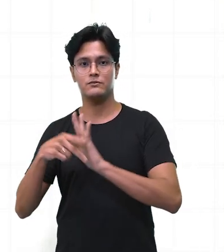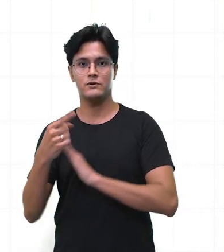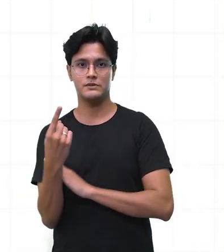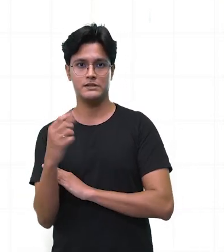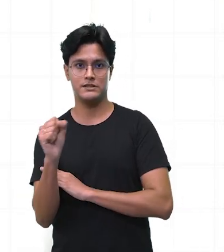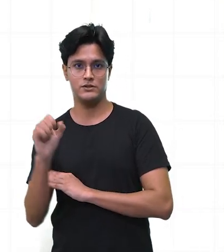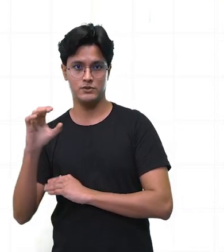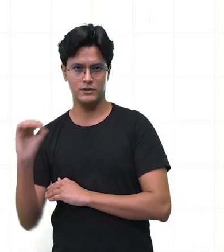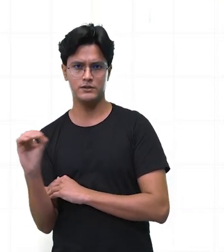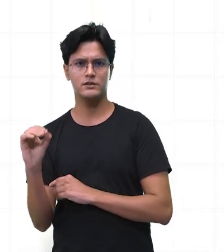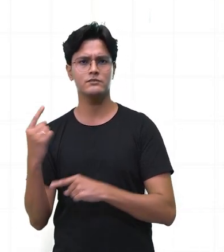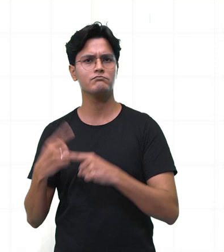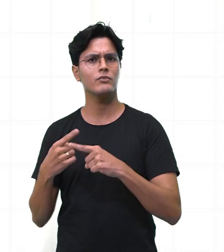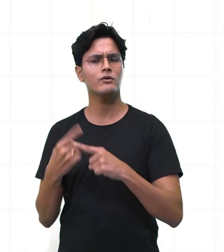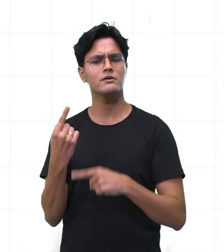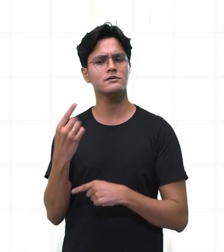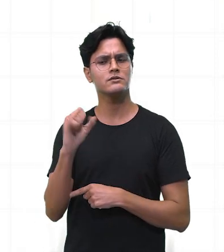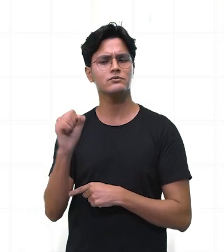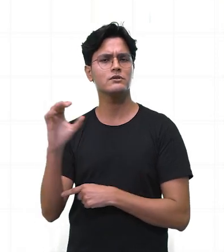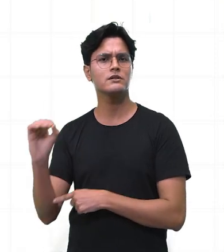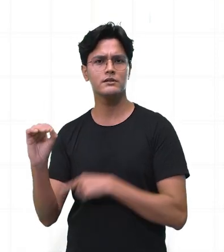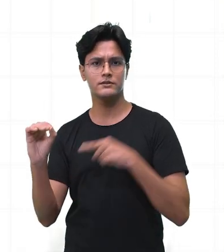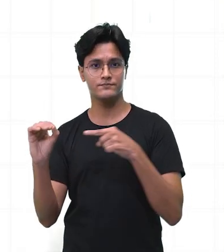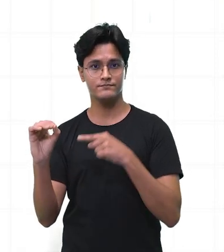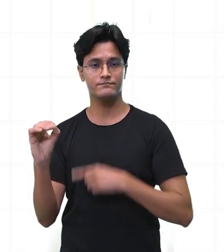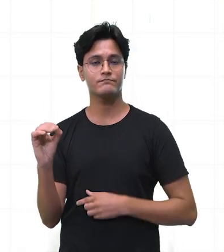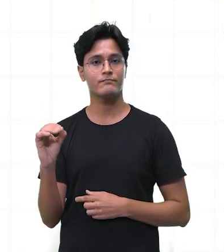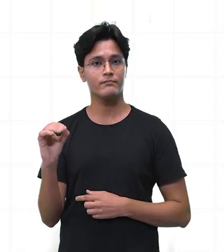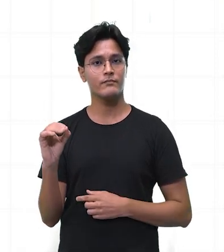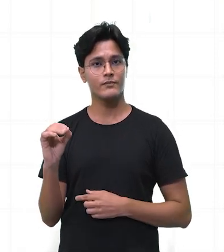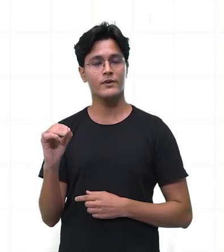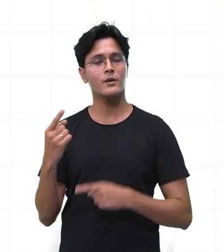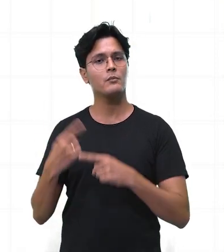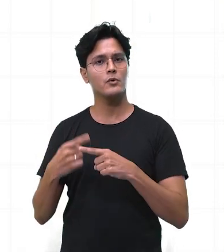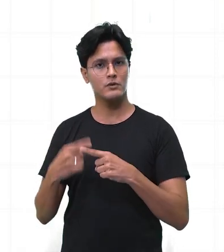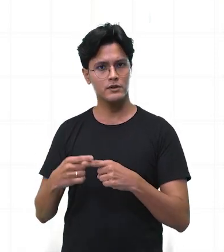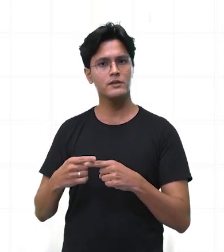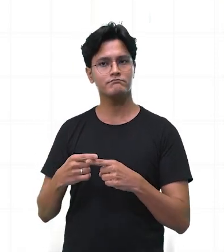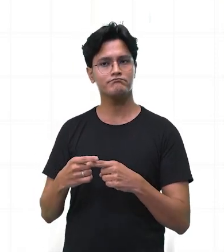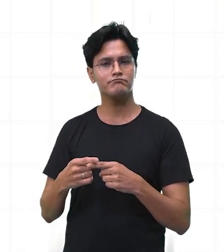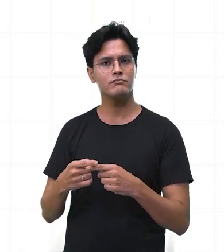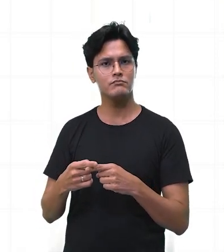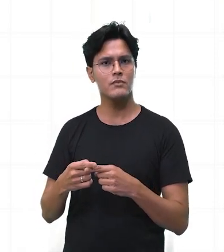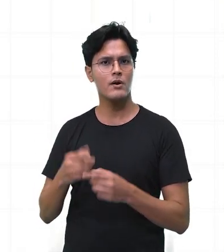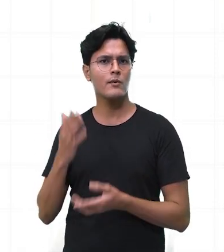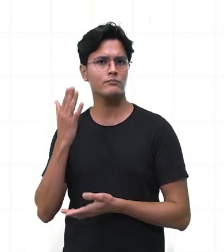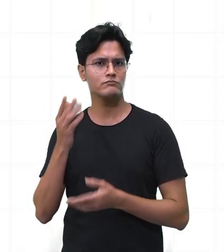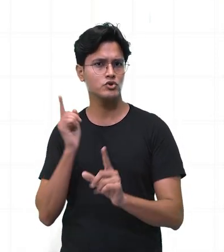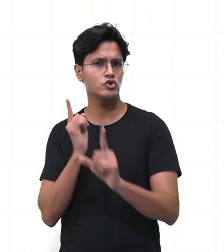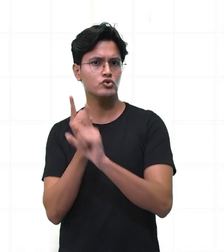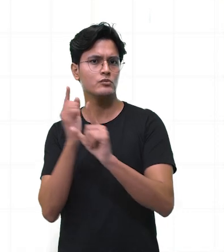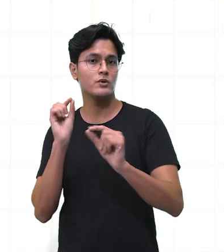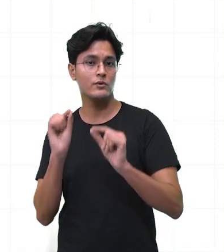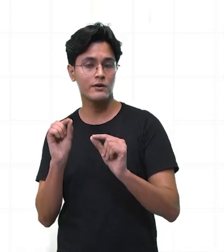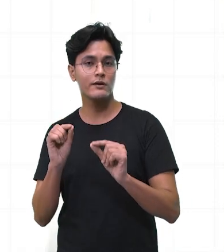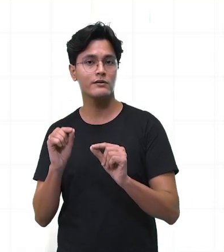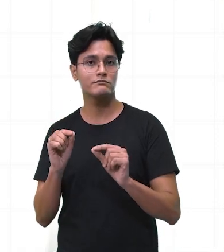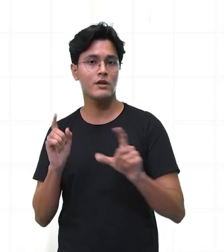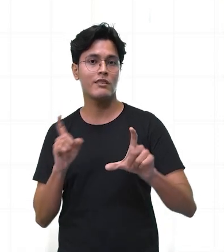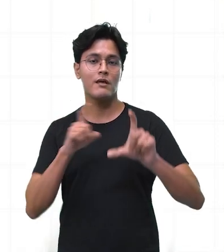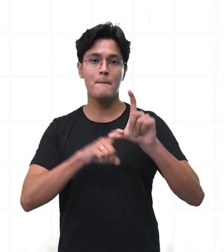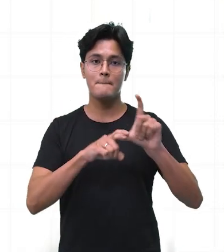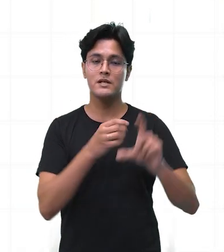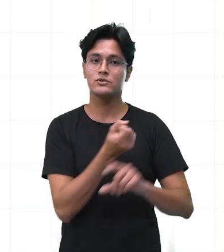E por que mesmo esse 180? Porque a gente verificou que depende da quantidade de triângulos formados